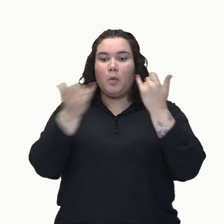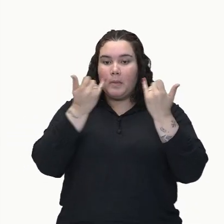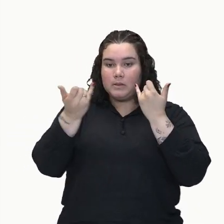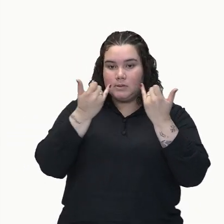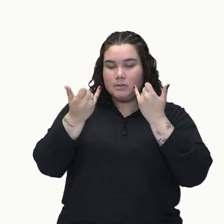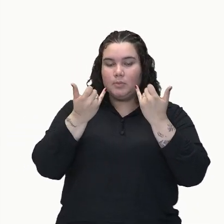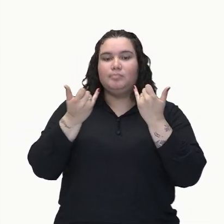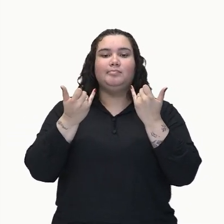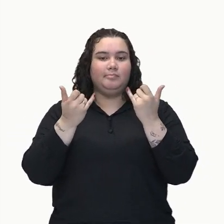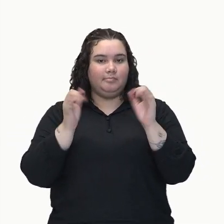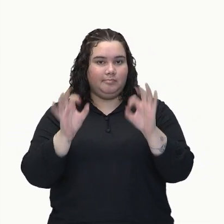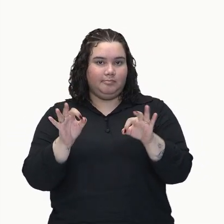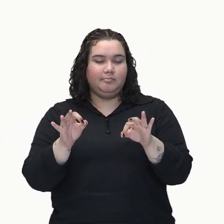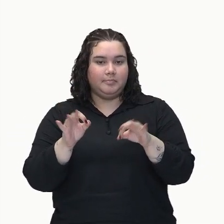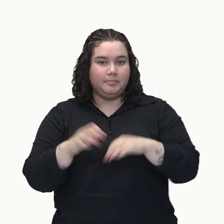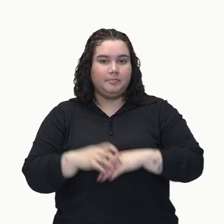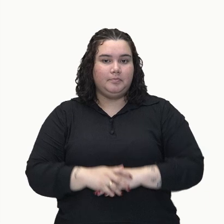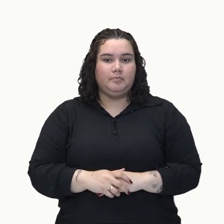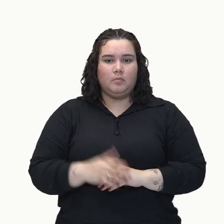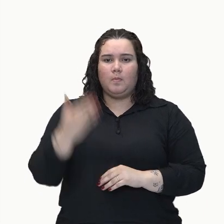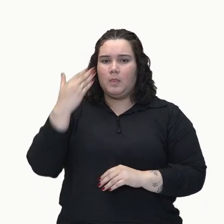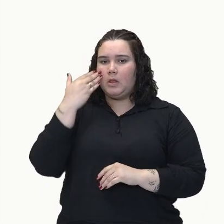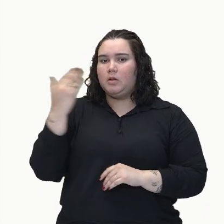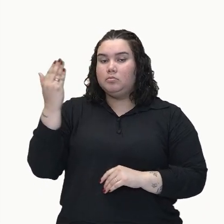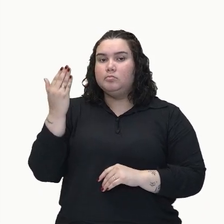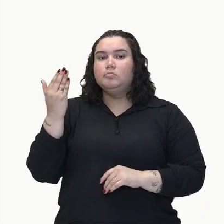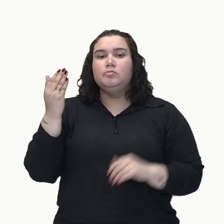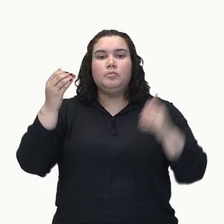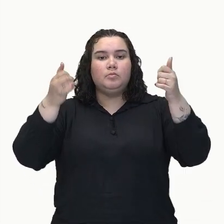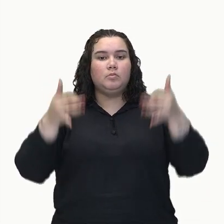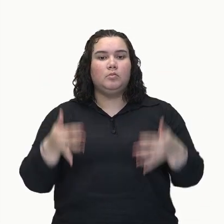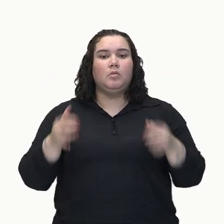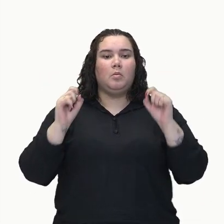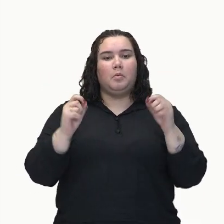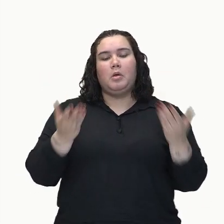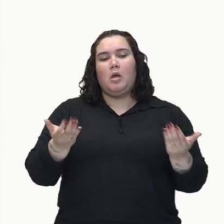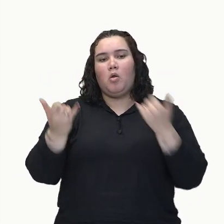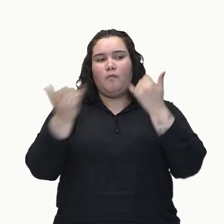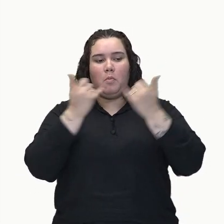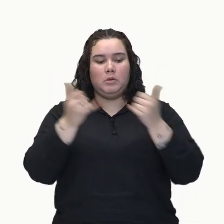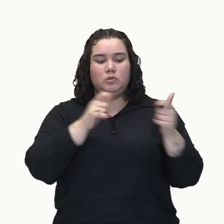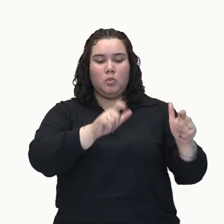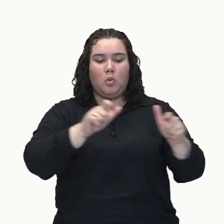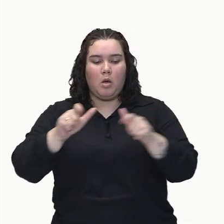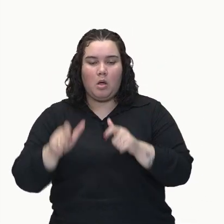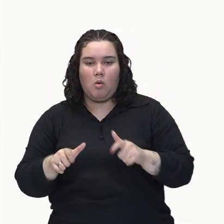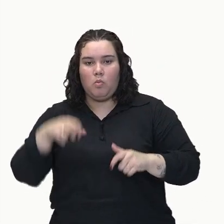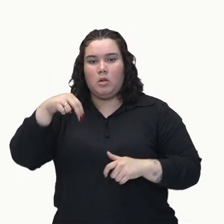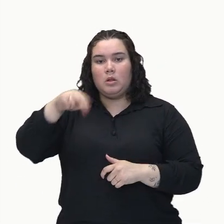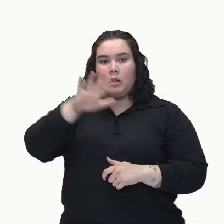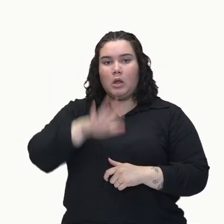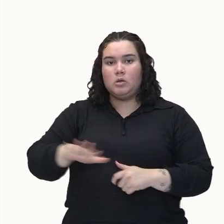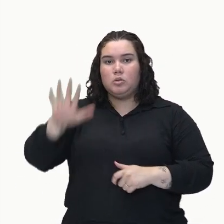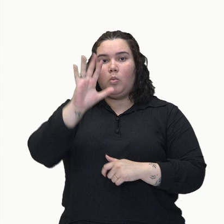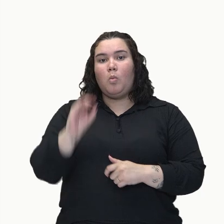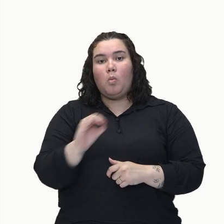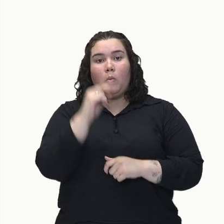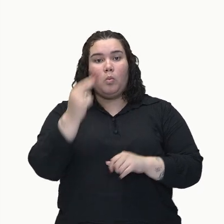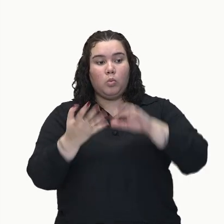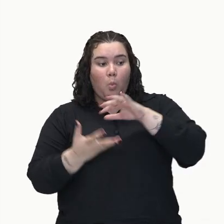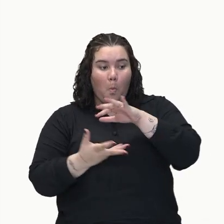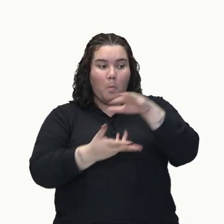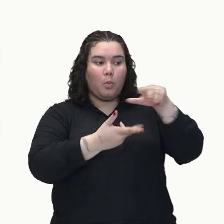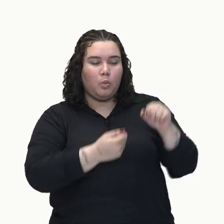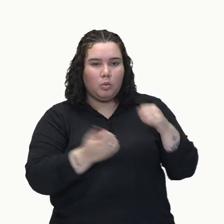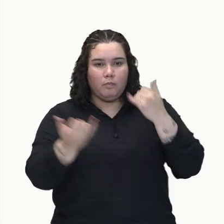observem comigo essa ideia aqui do mundo das notícias, sejam locais, nacionais e ou internacionais.